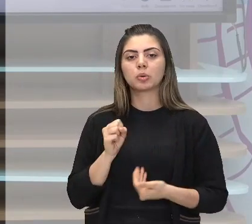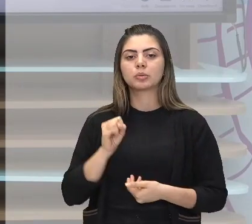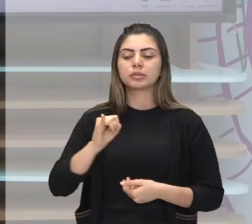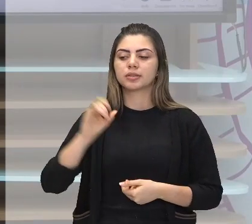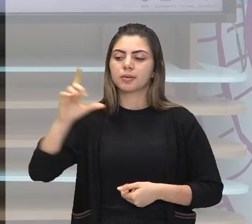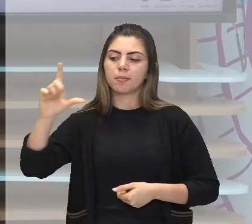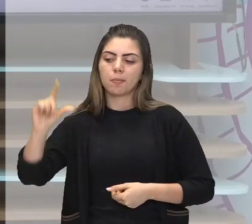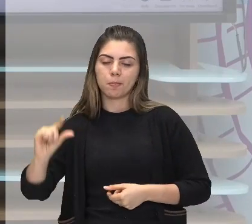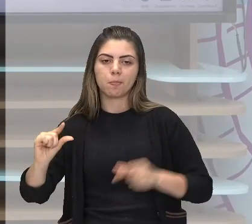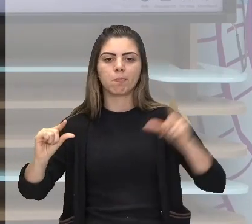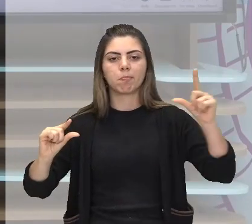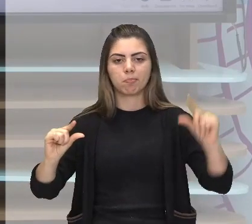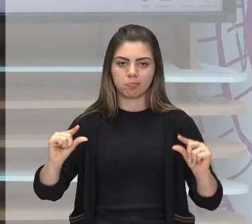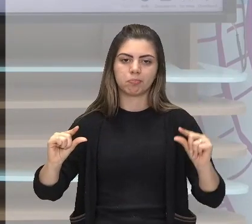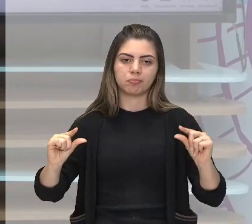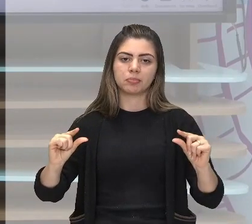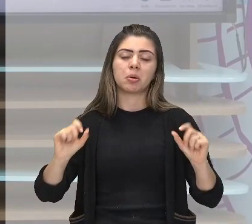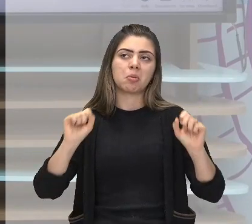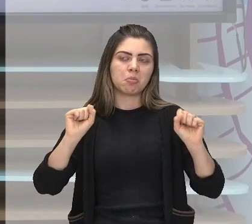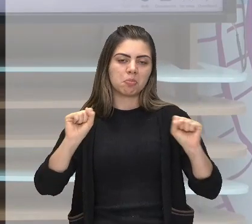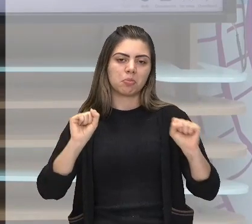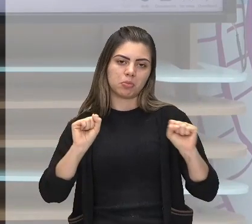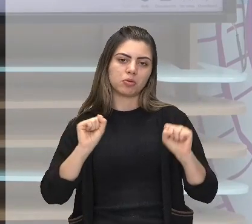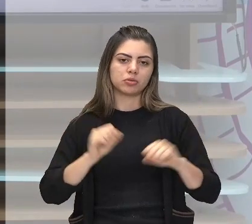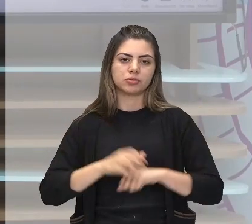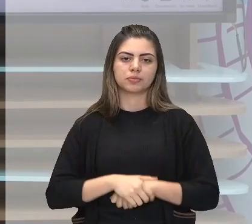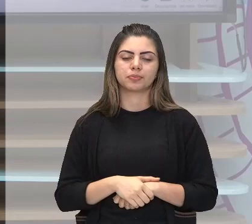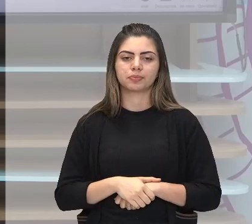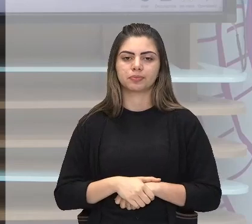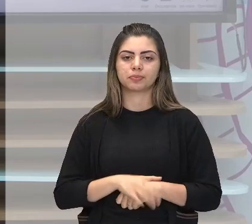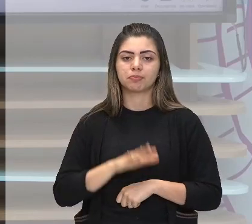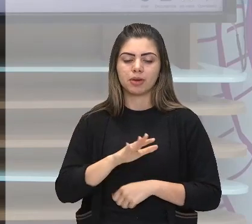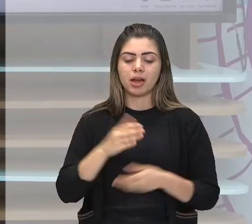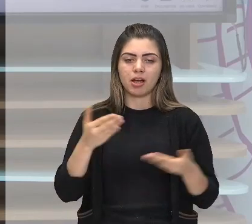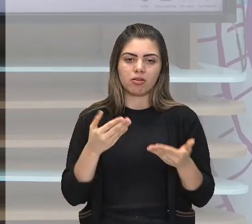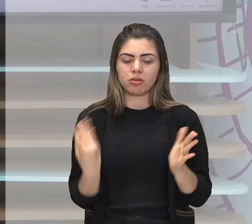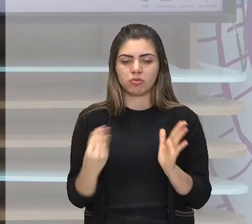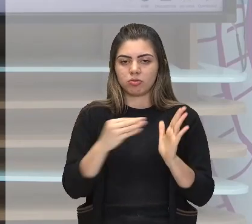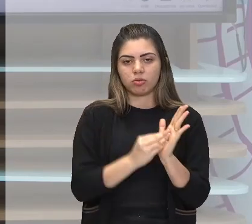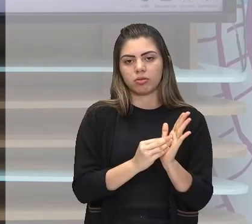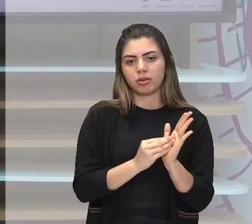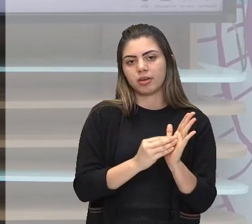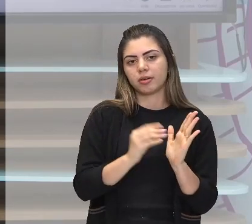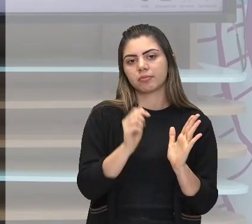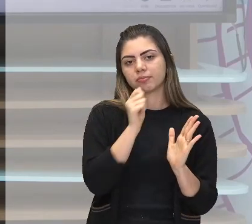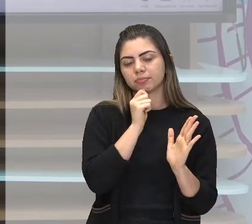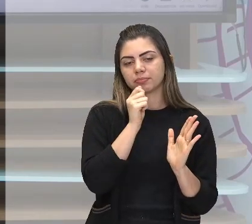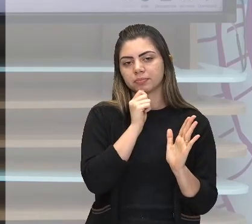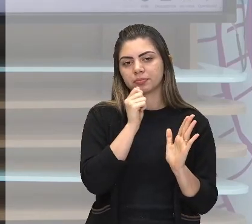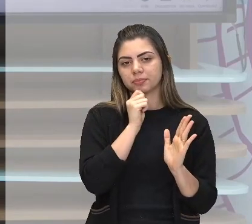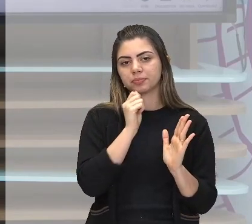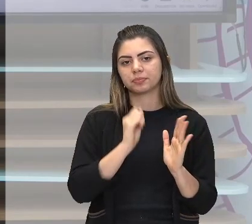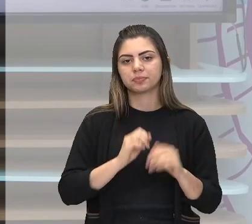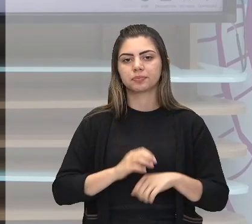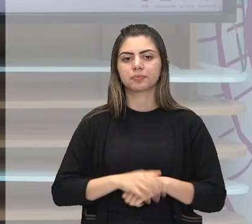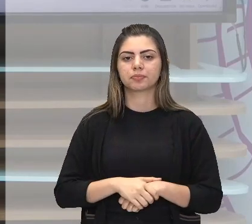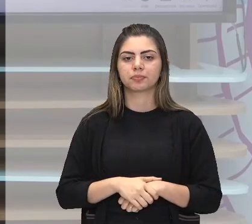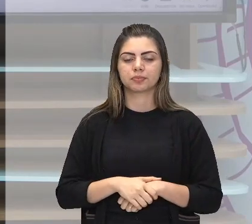as setinhas para baixo. Isso também pode ser realizado. Aqui eu não levei para esse lado.